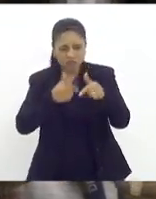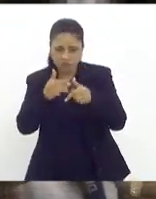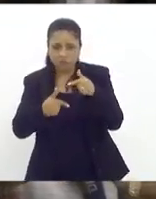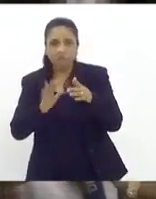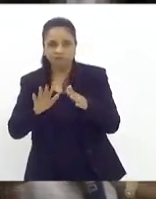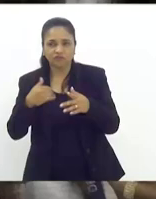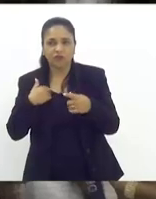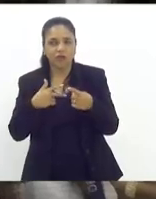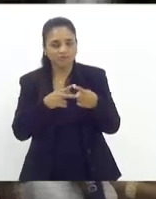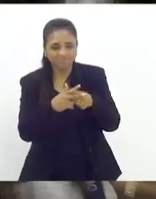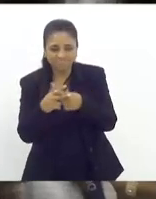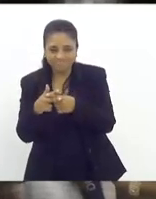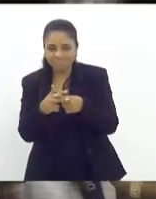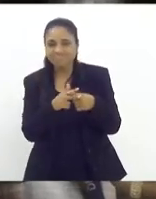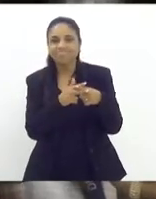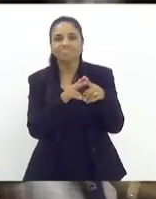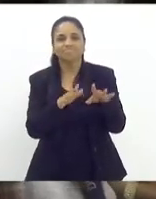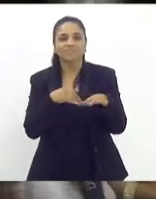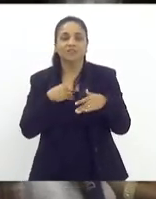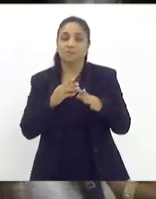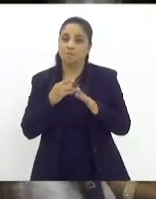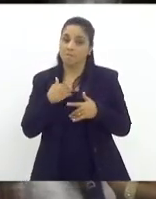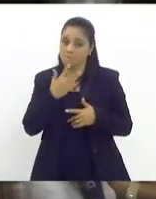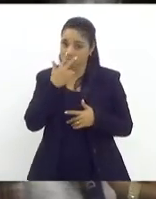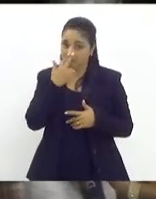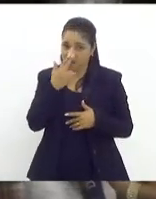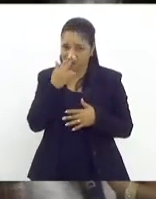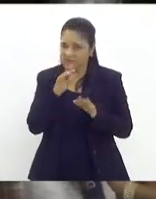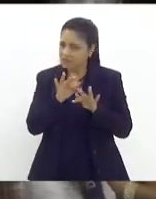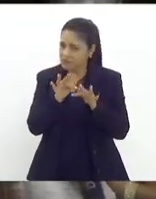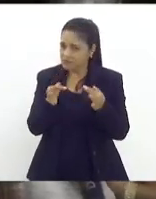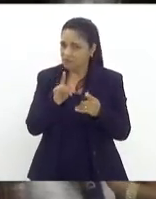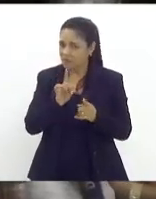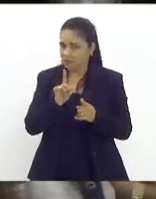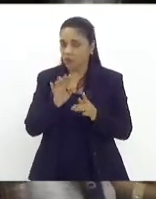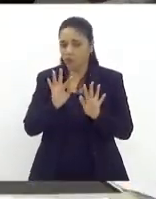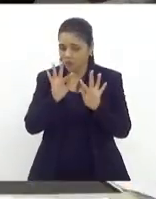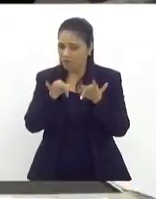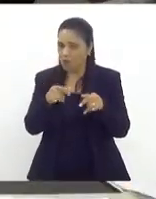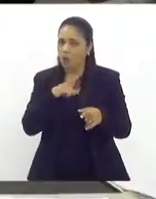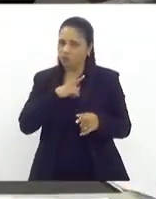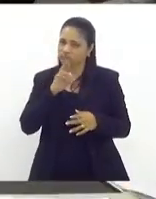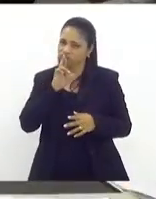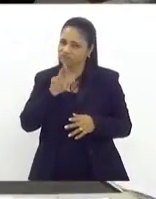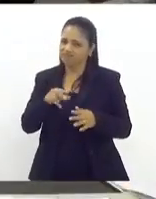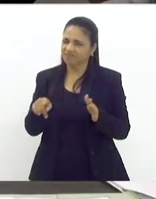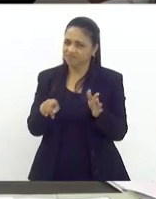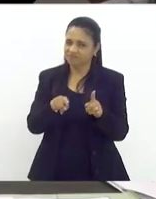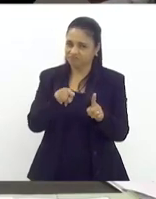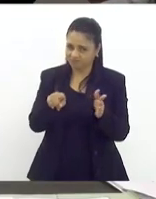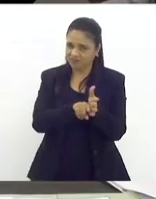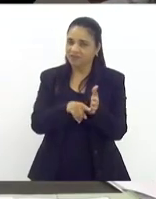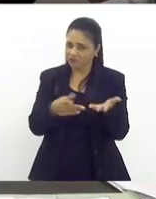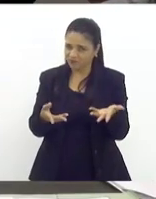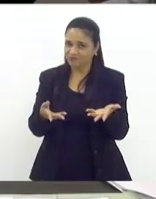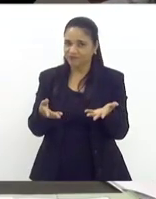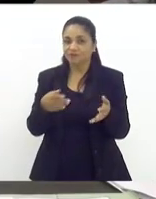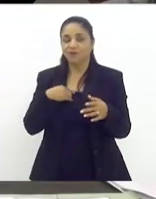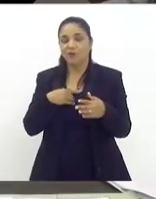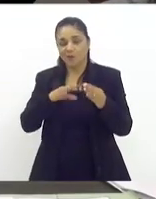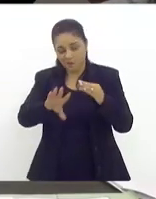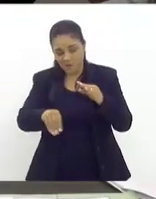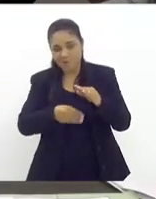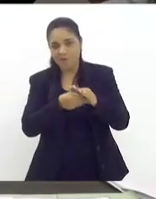fato, parece um detalhe, mas no final... Mas nós fizemos, inclusive, com iniciativa de Vossa Excelência, tantas emendas aqui em